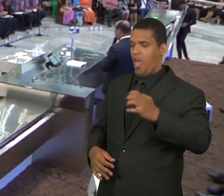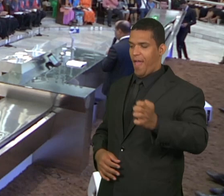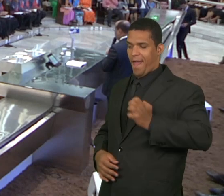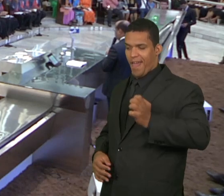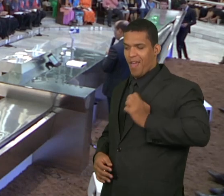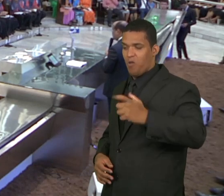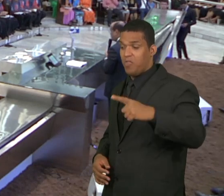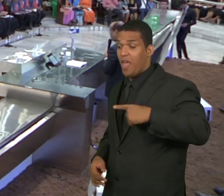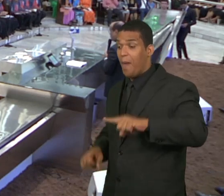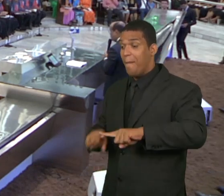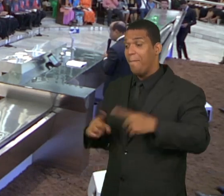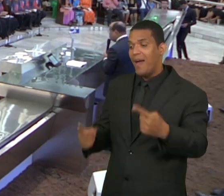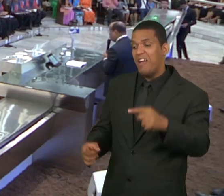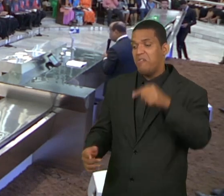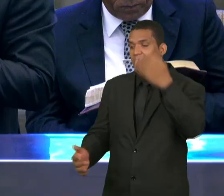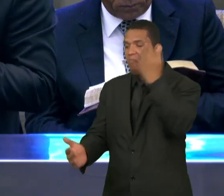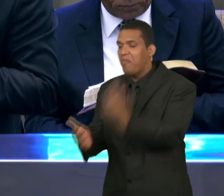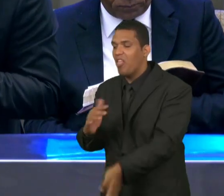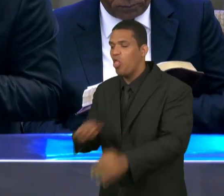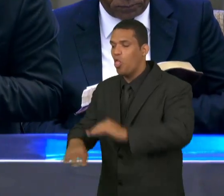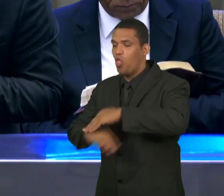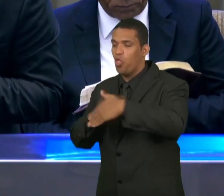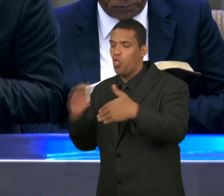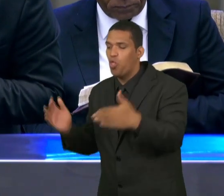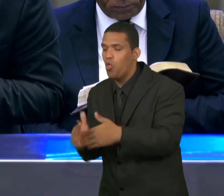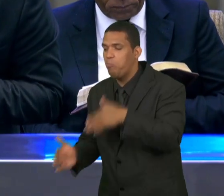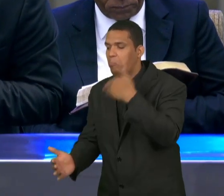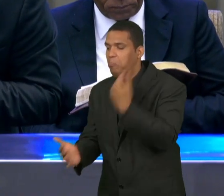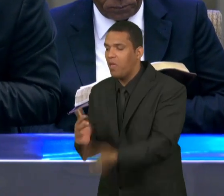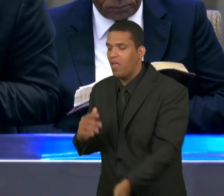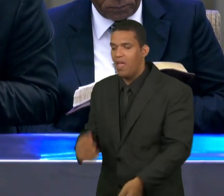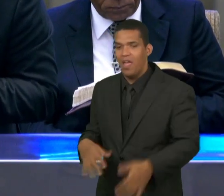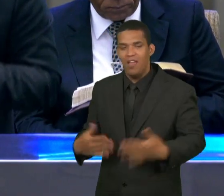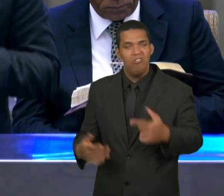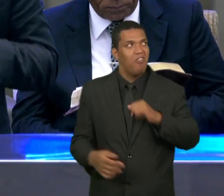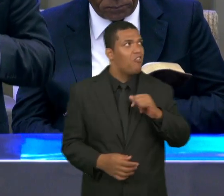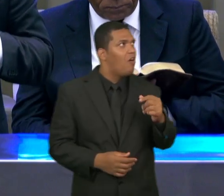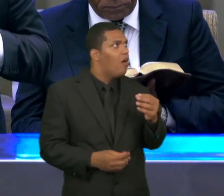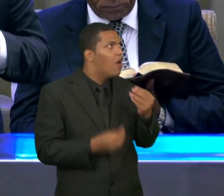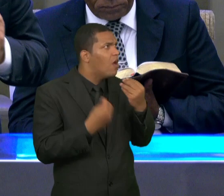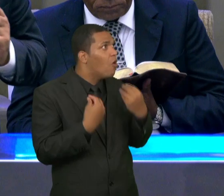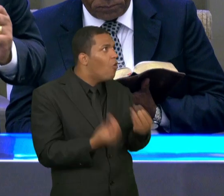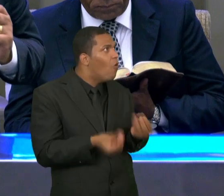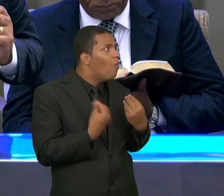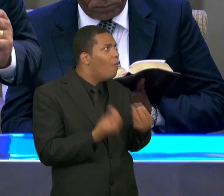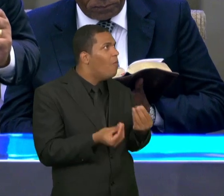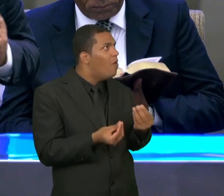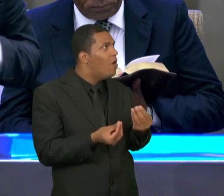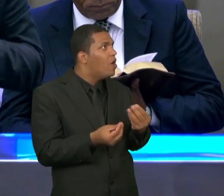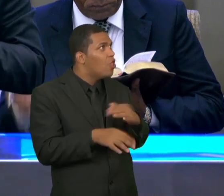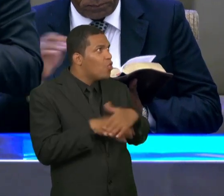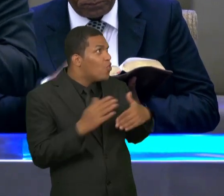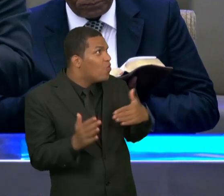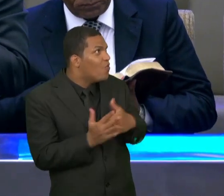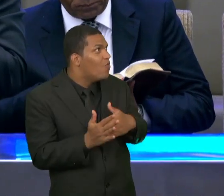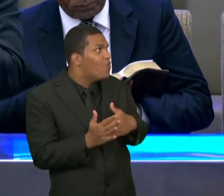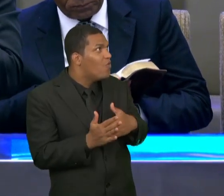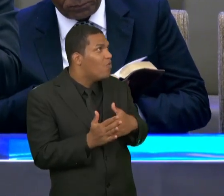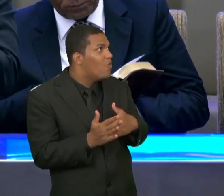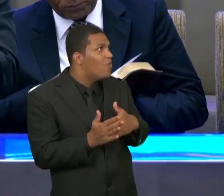perder tudo, Jó. Como é, Senhor? Tudo. Como é? Tudo. É? Tudo.